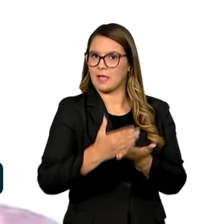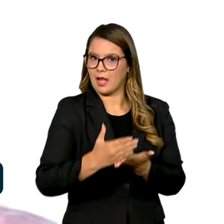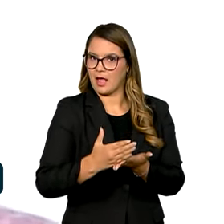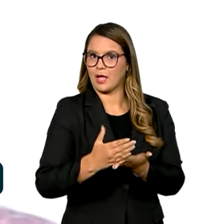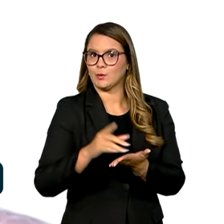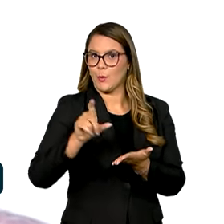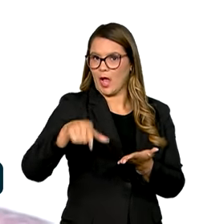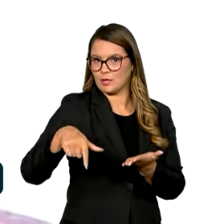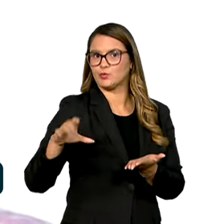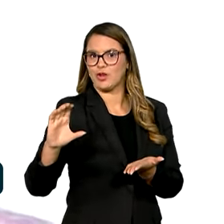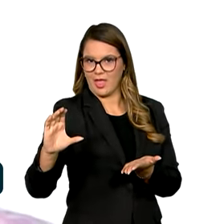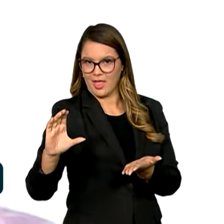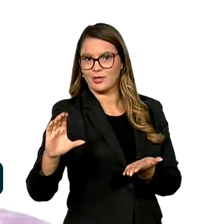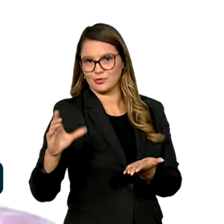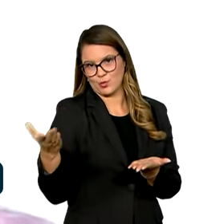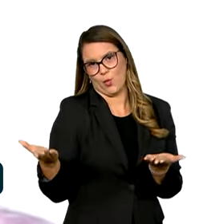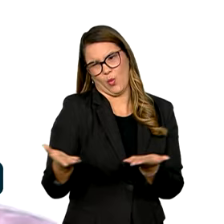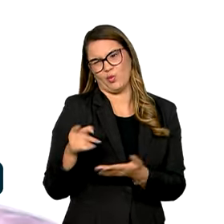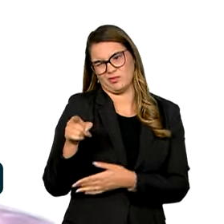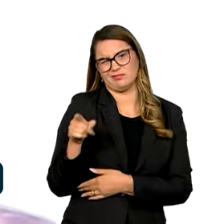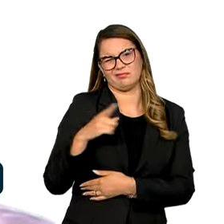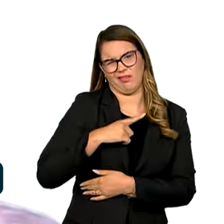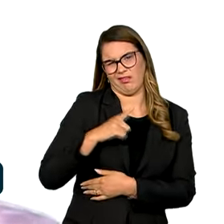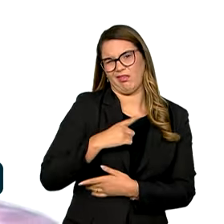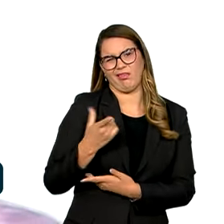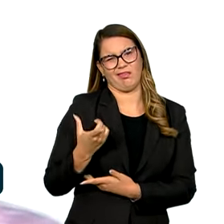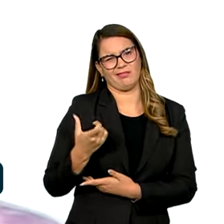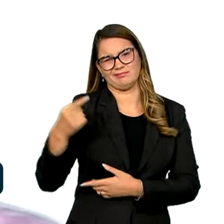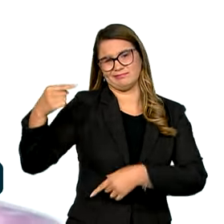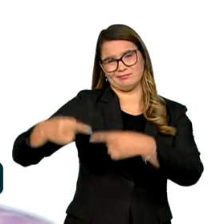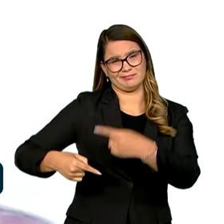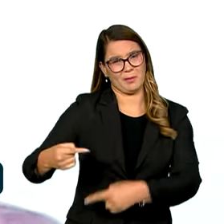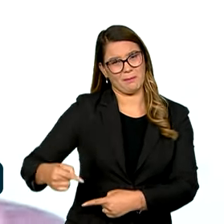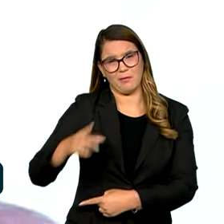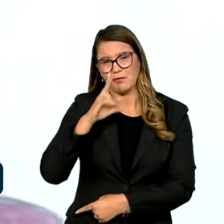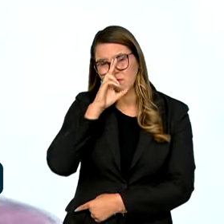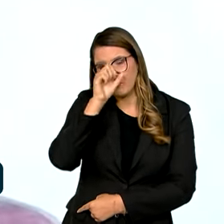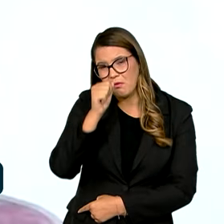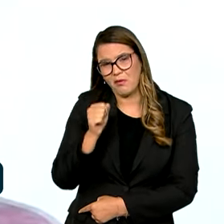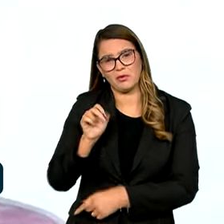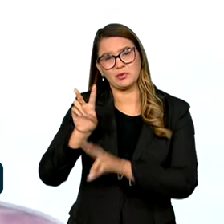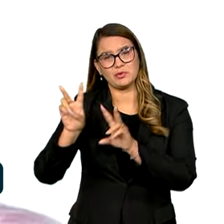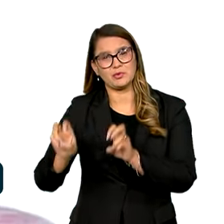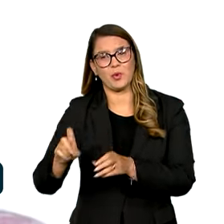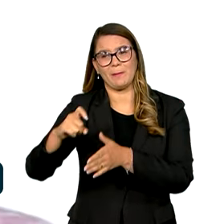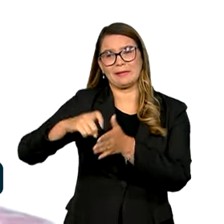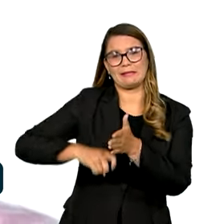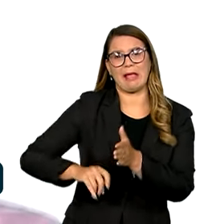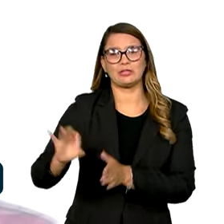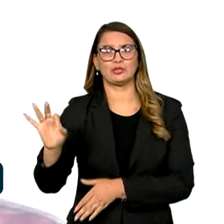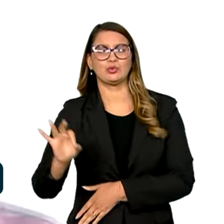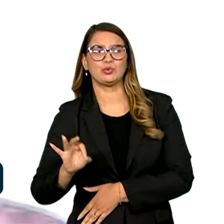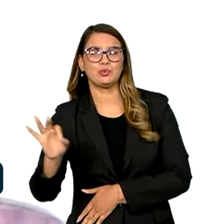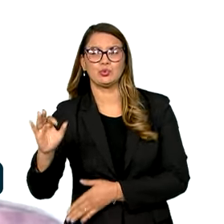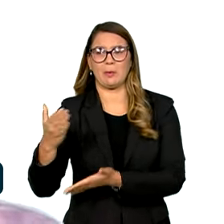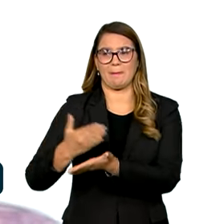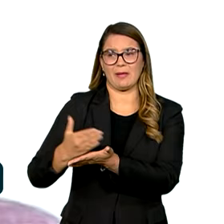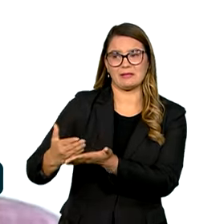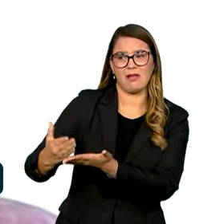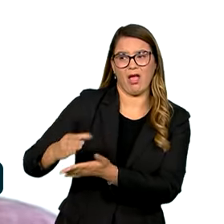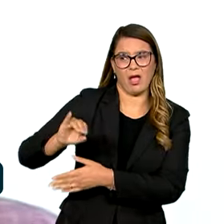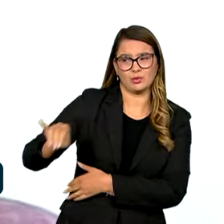de crédito, que é alvo atualmente de um debate intenso, né, sobre a taxa de juros do rotativo, parcelado sem